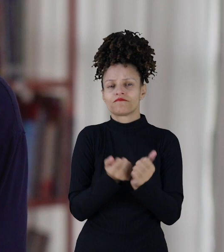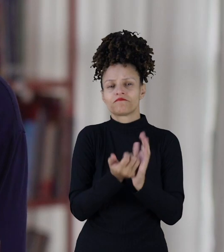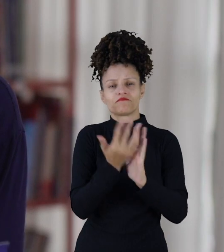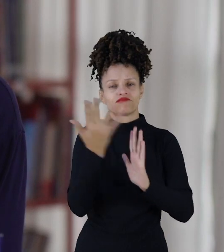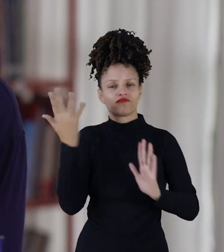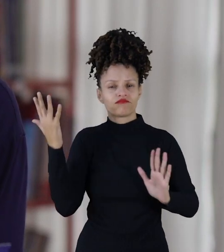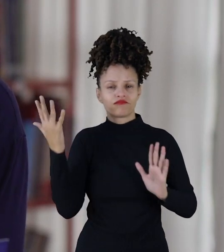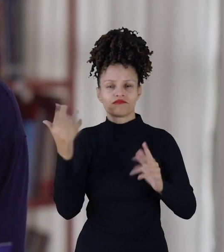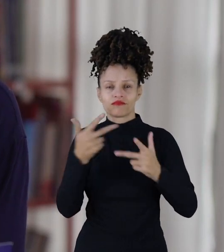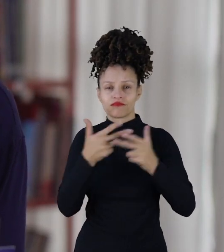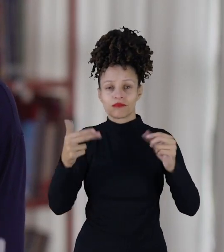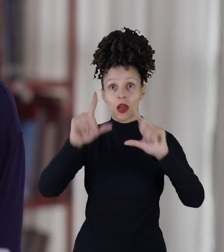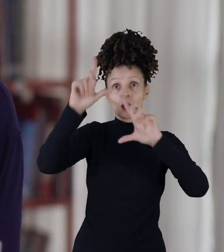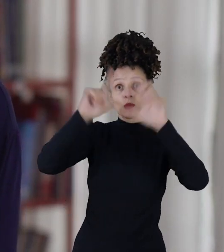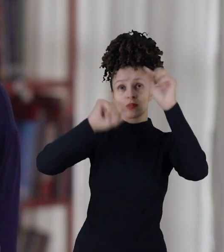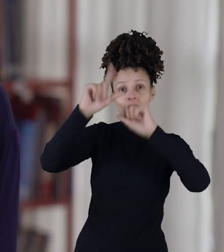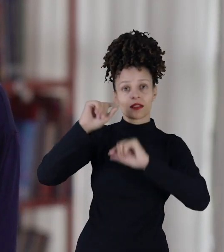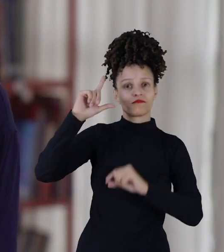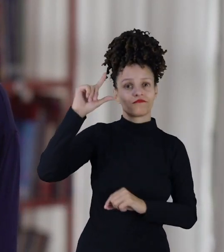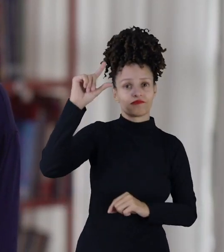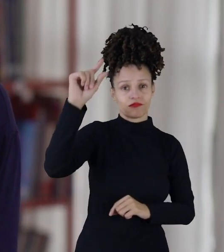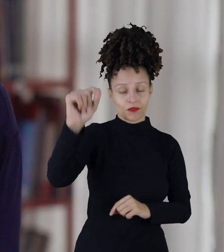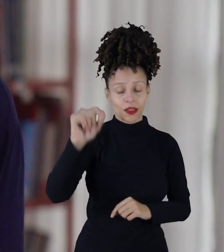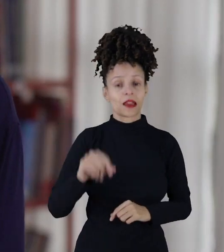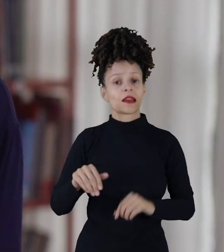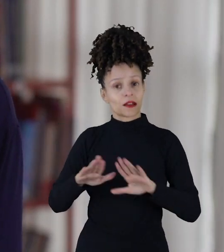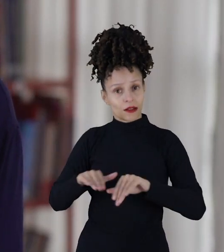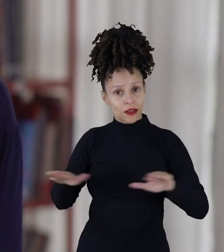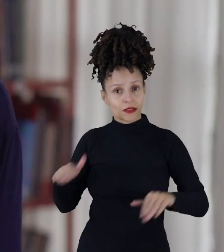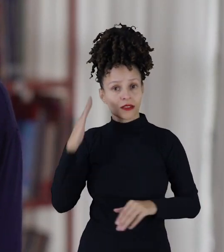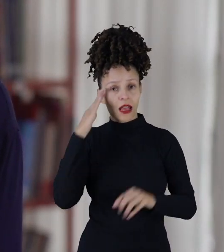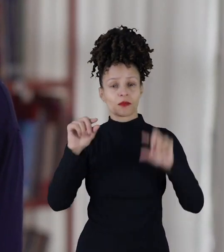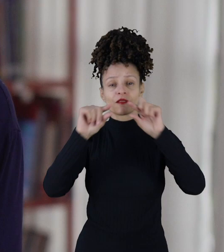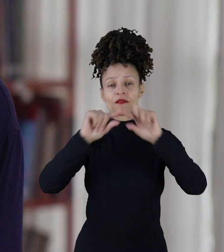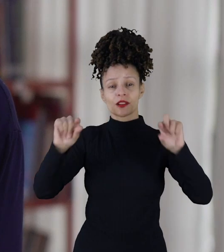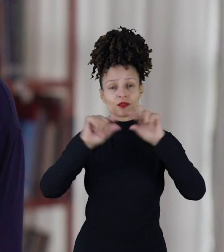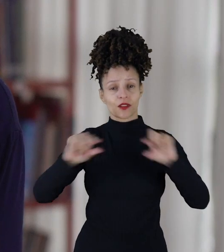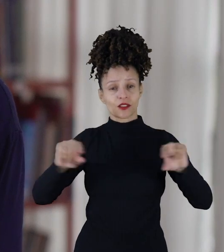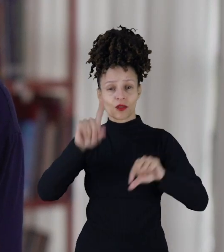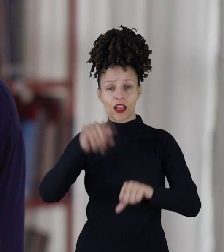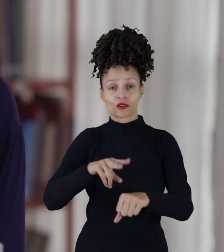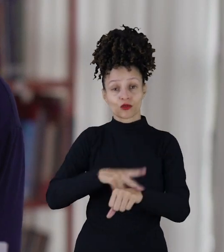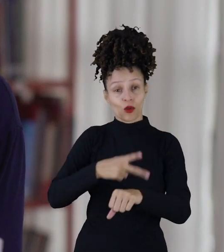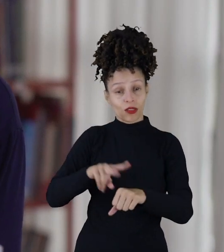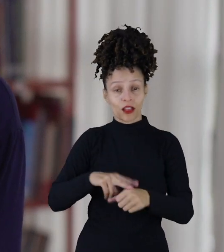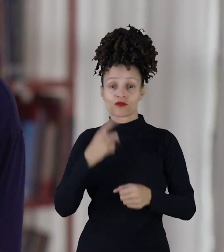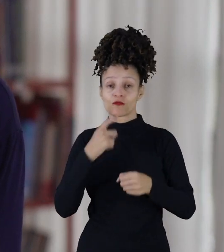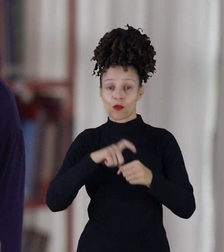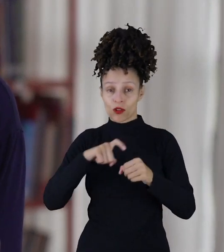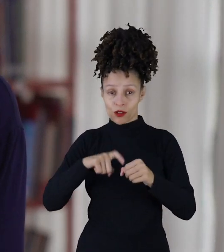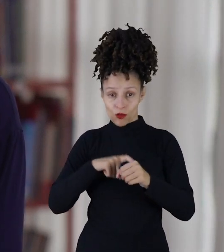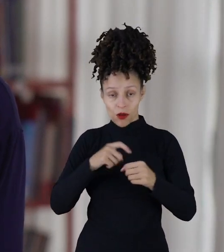infinito, a ursa maior, o cruzeiro do sul. Criança sabe que verso é chocolate, morango ou